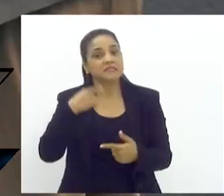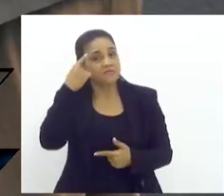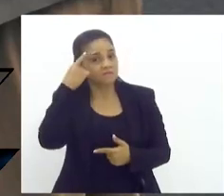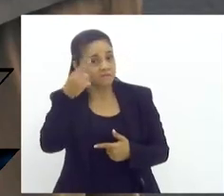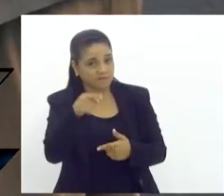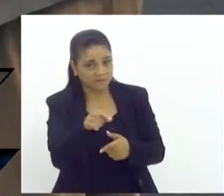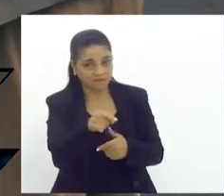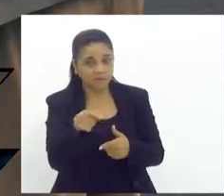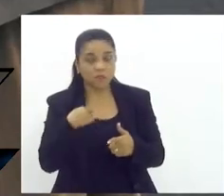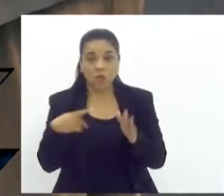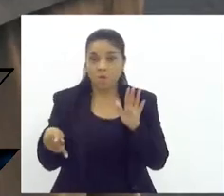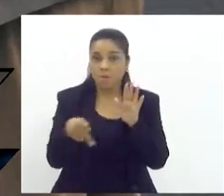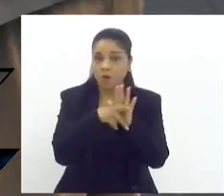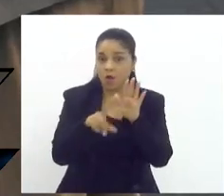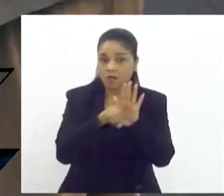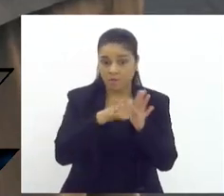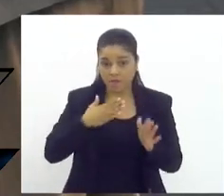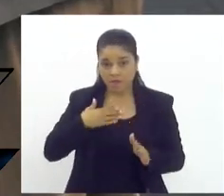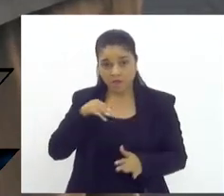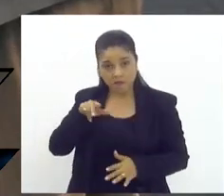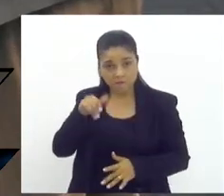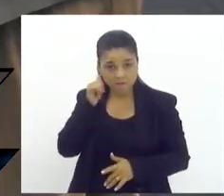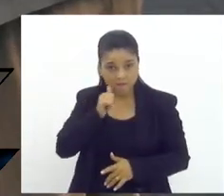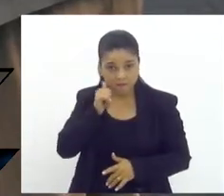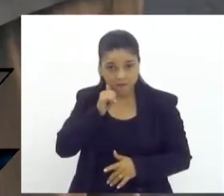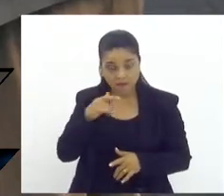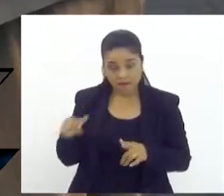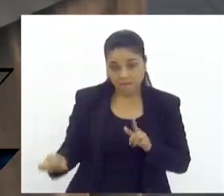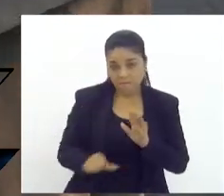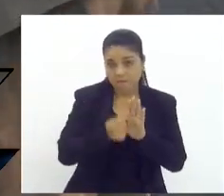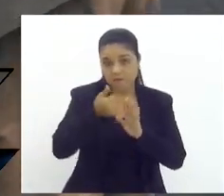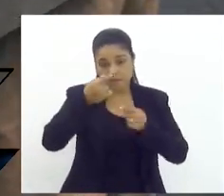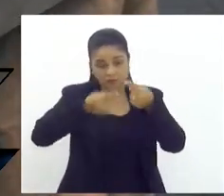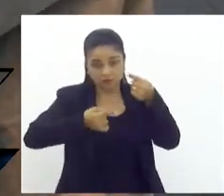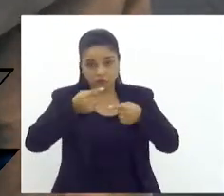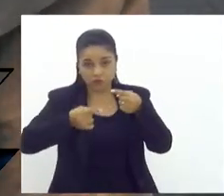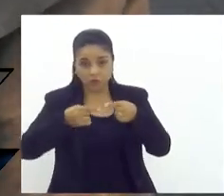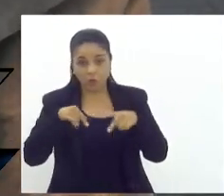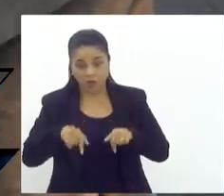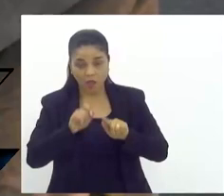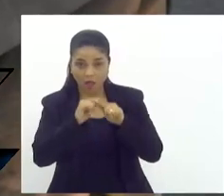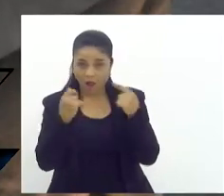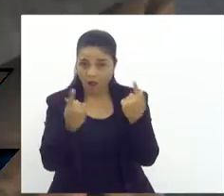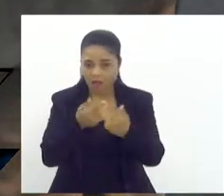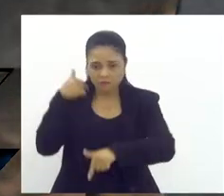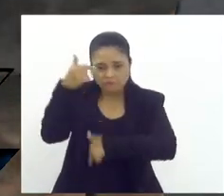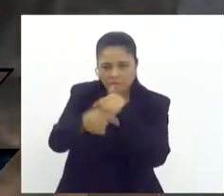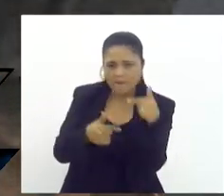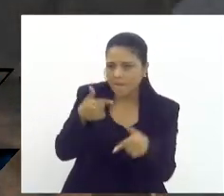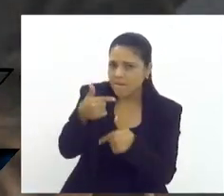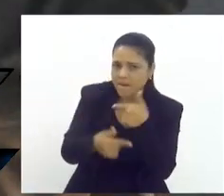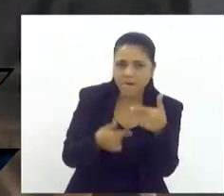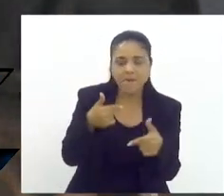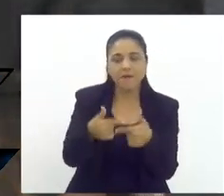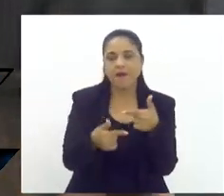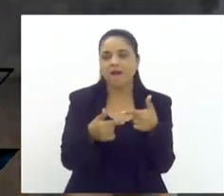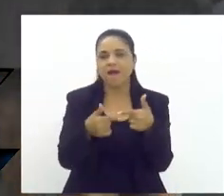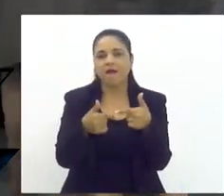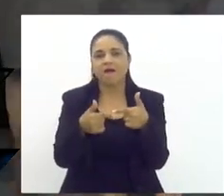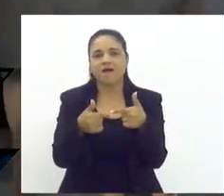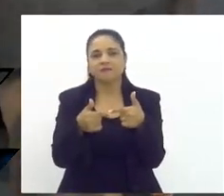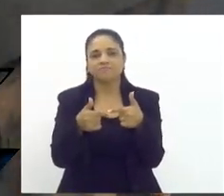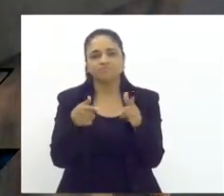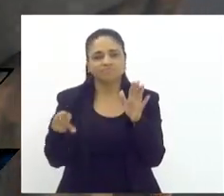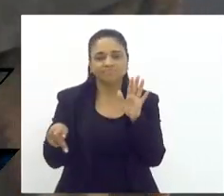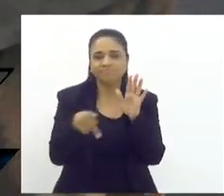tem projeto da minha irmã que tá tramitando hoje ainda em primeira discussão e a casa realmente tem feito um trabalho muito grande fazendo